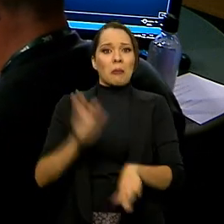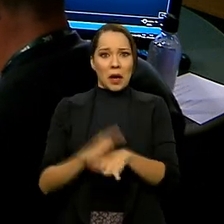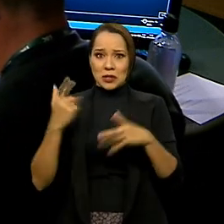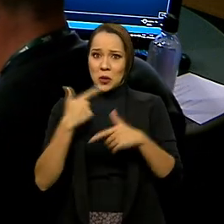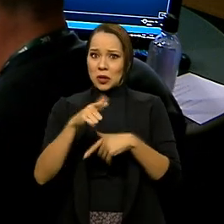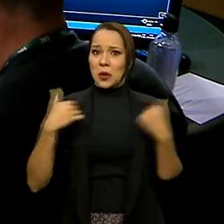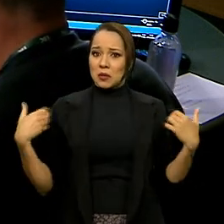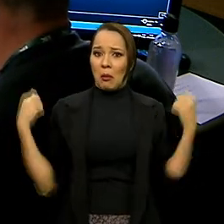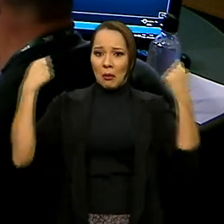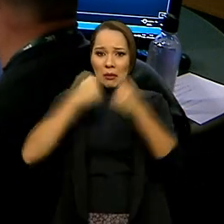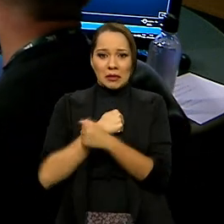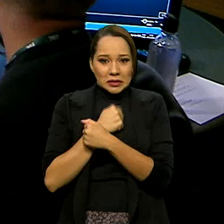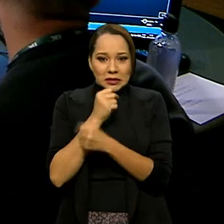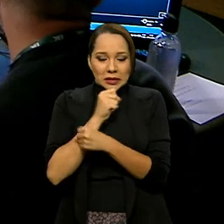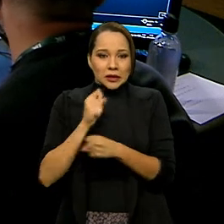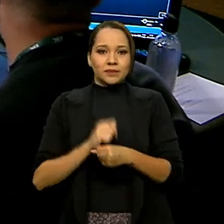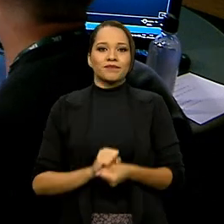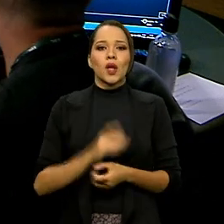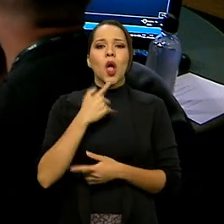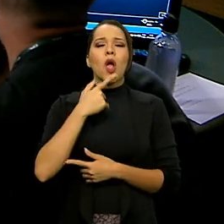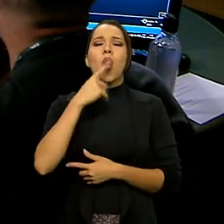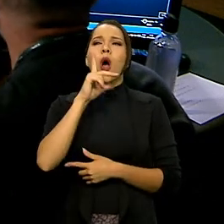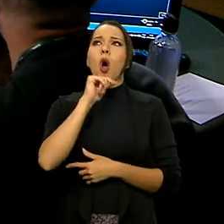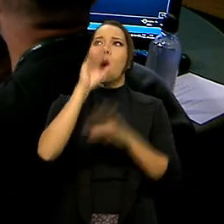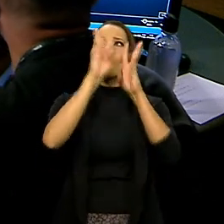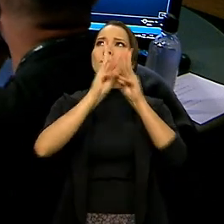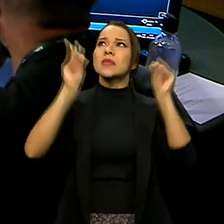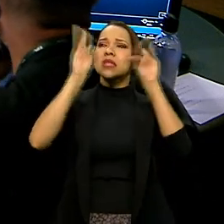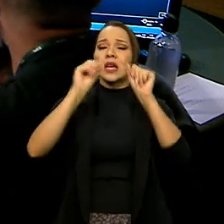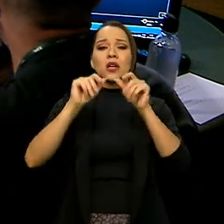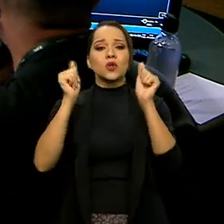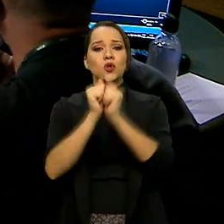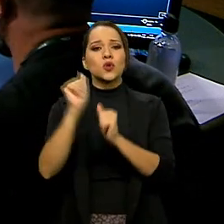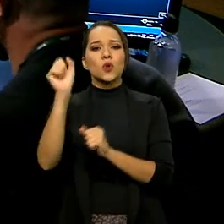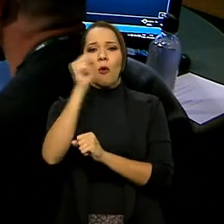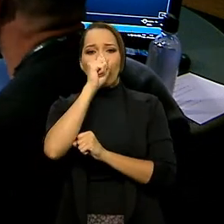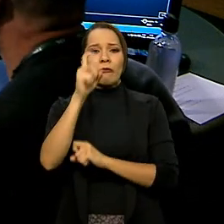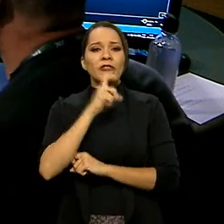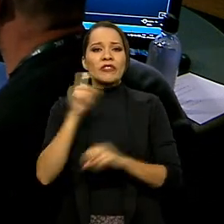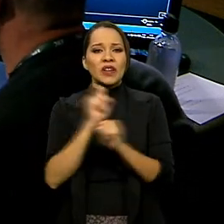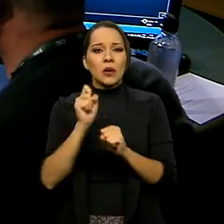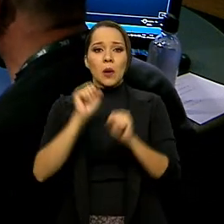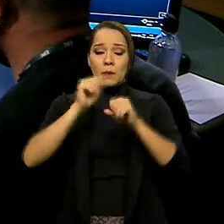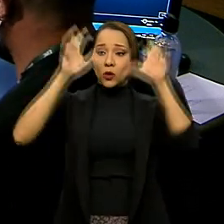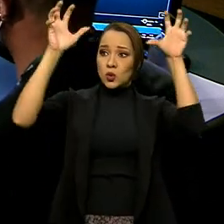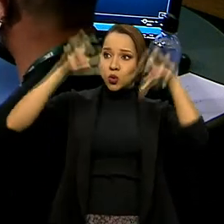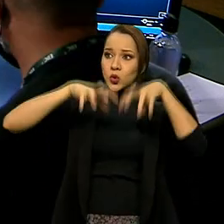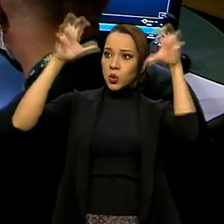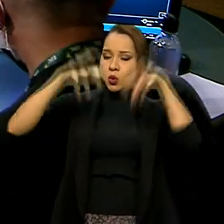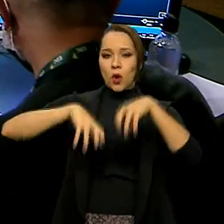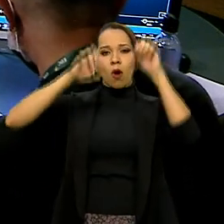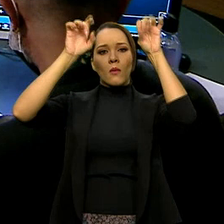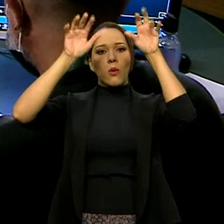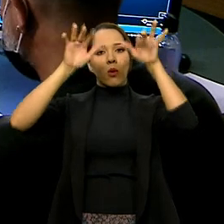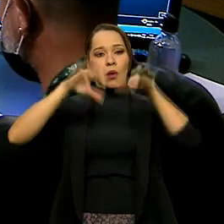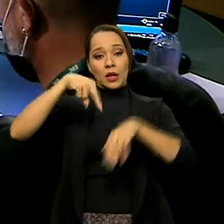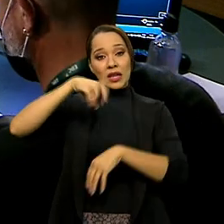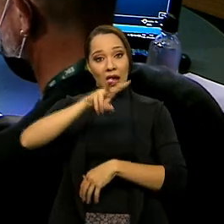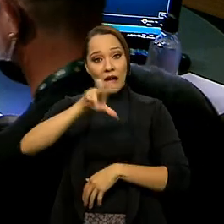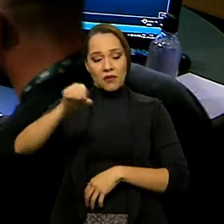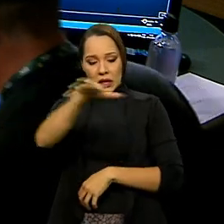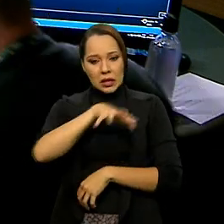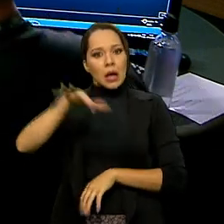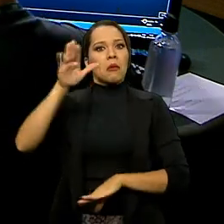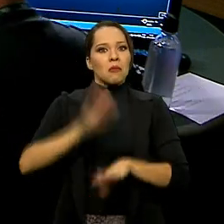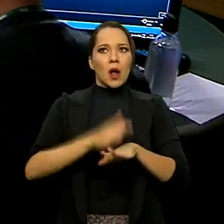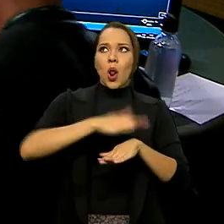alguma coisa. A combinação de umidade com ar frio pode favorecer a ocorrência de chuva congelada e neve nas áreas de